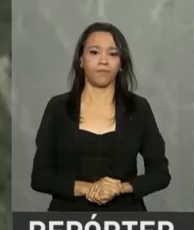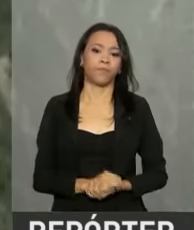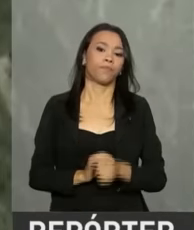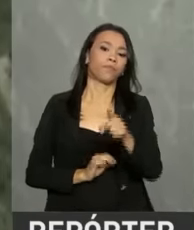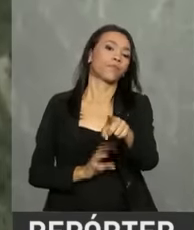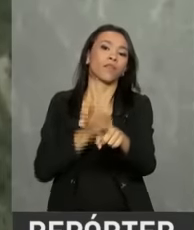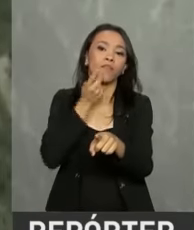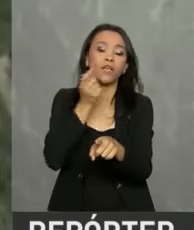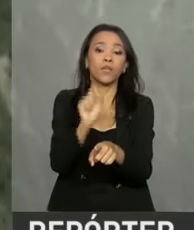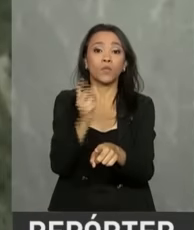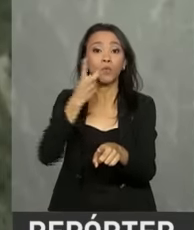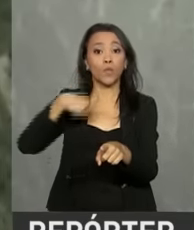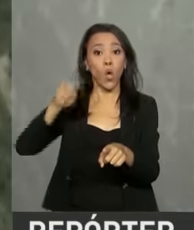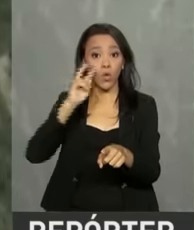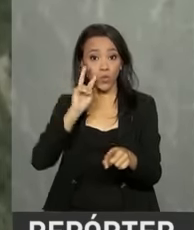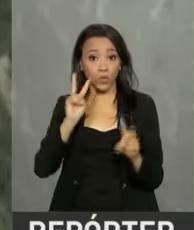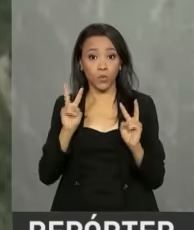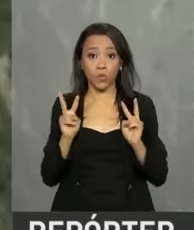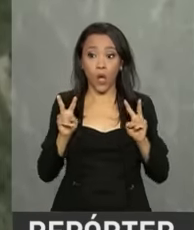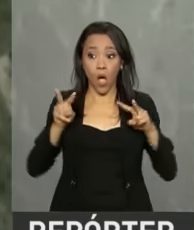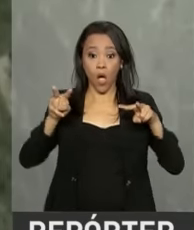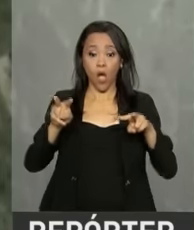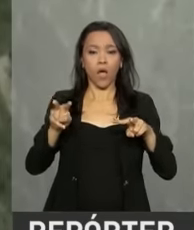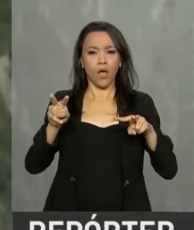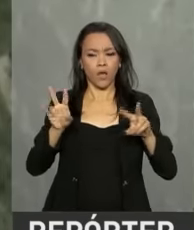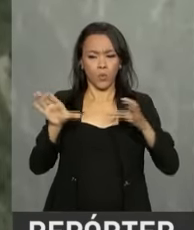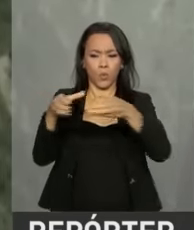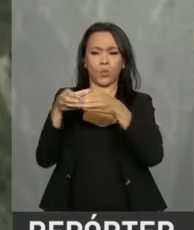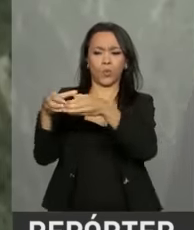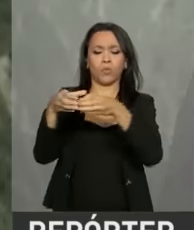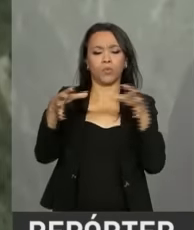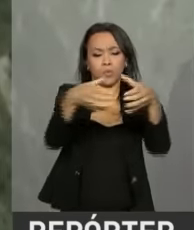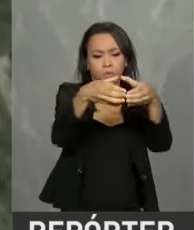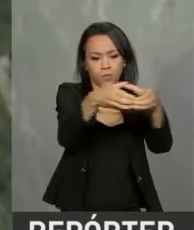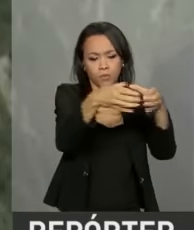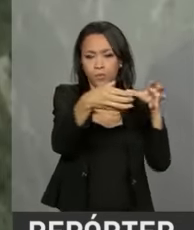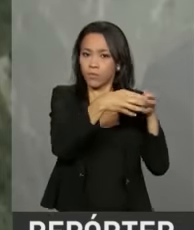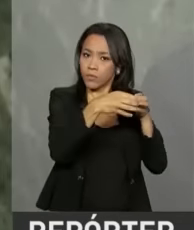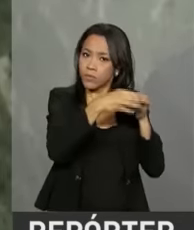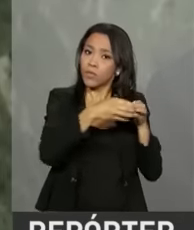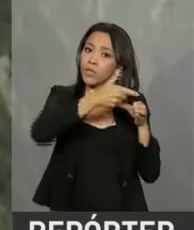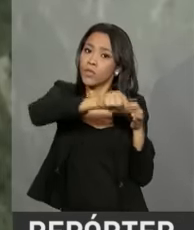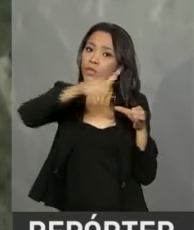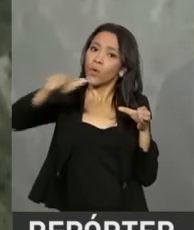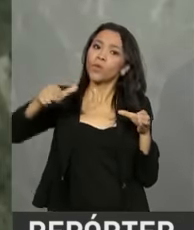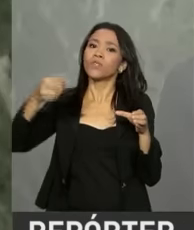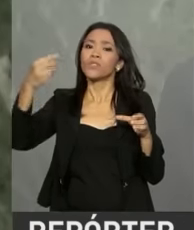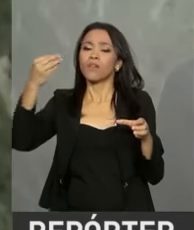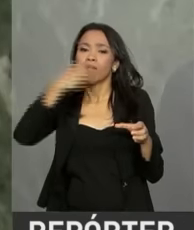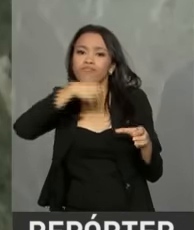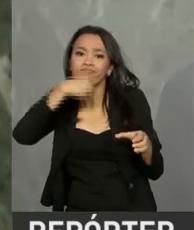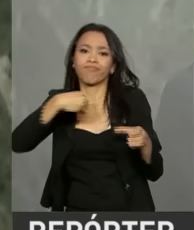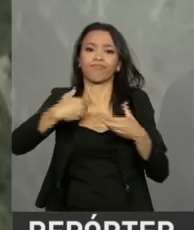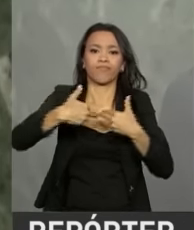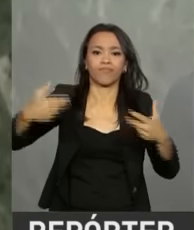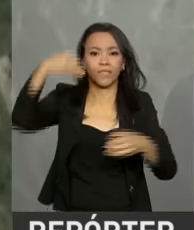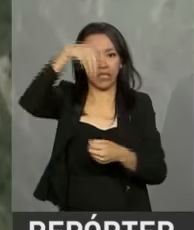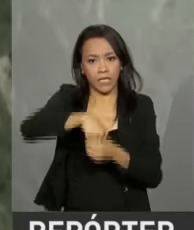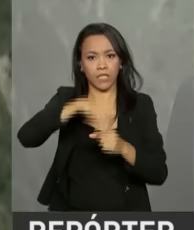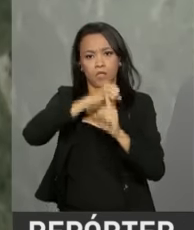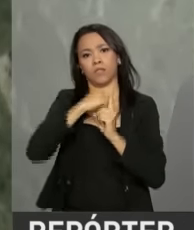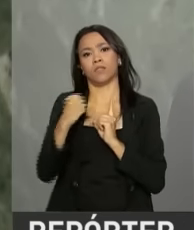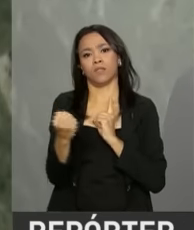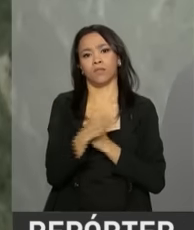olhar deve voltar-se também para as minorias e outros segmentos mais vulneráveis de nossa